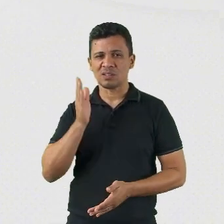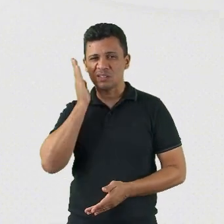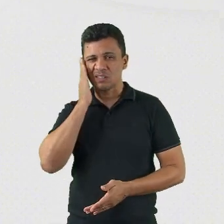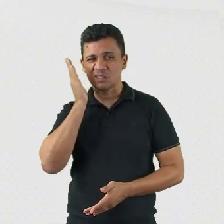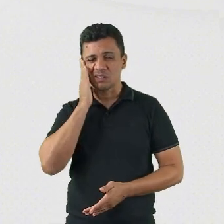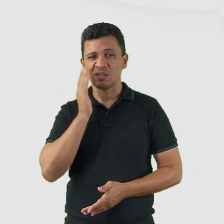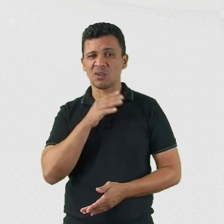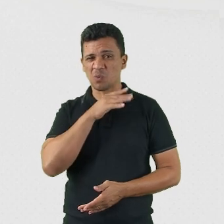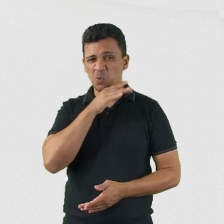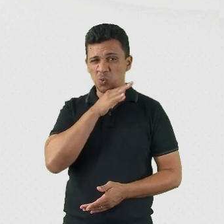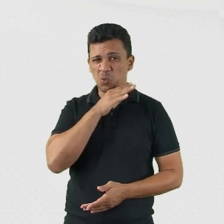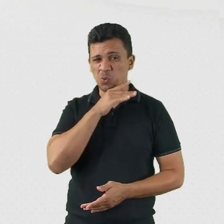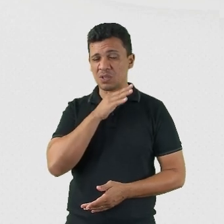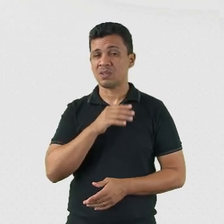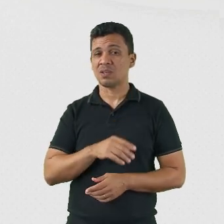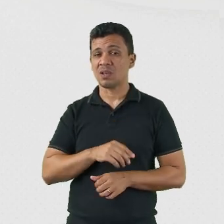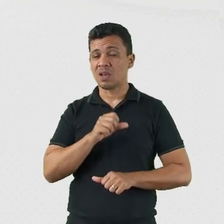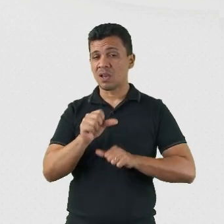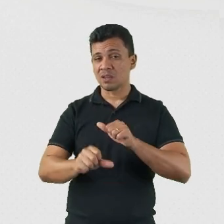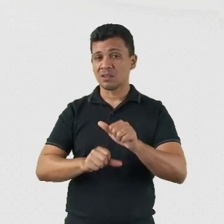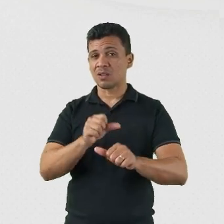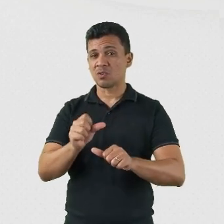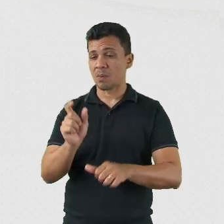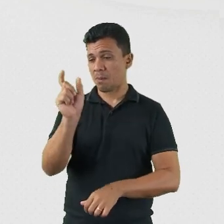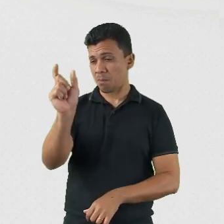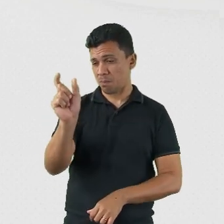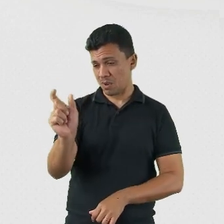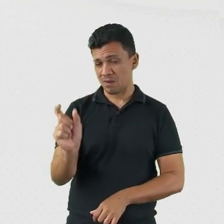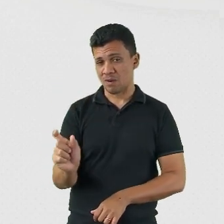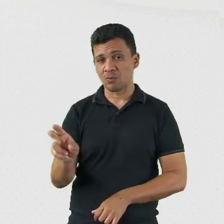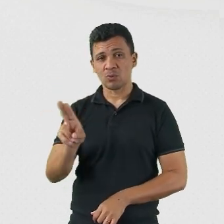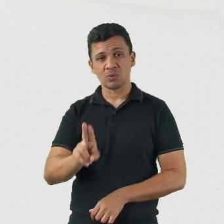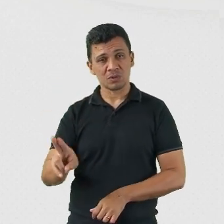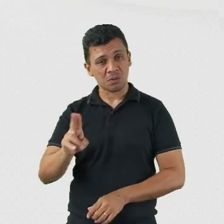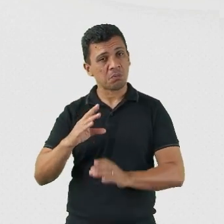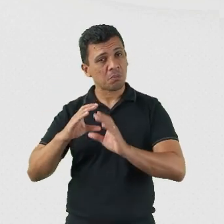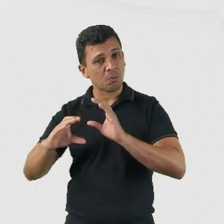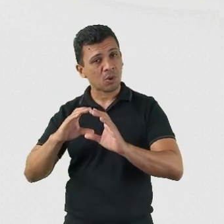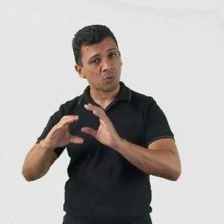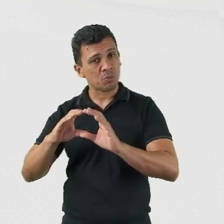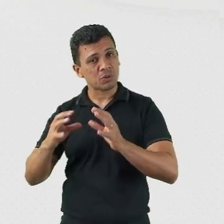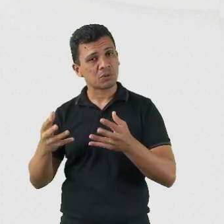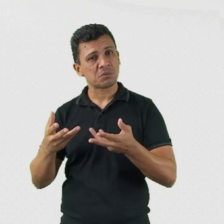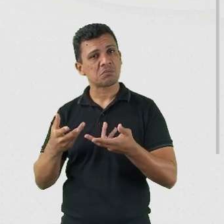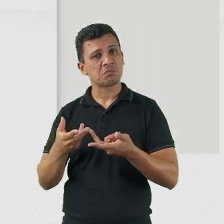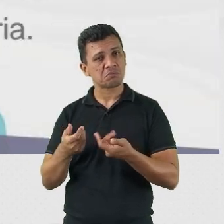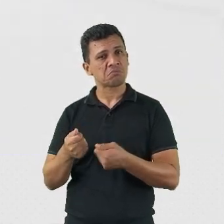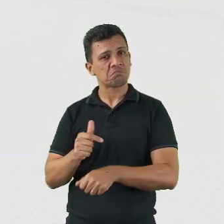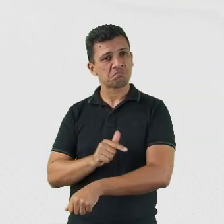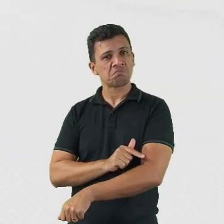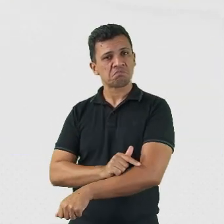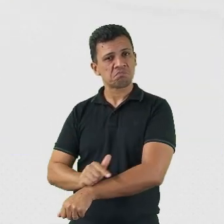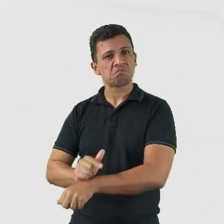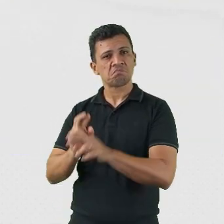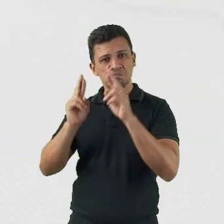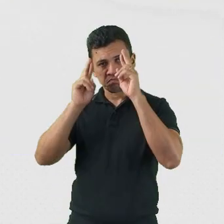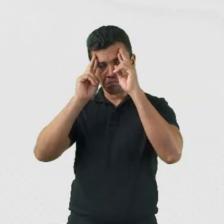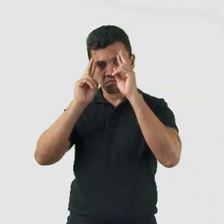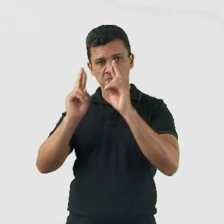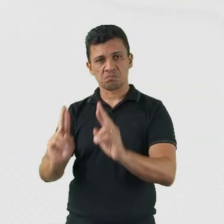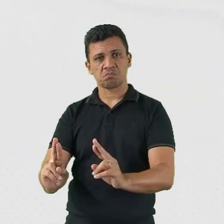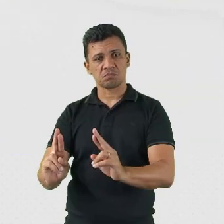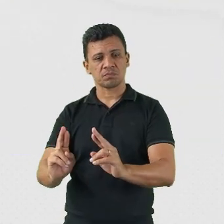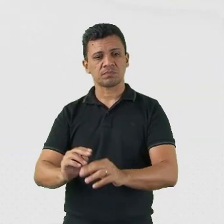transformar isso a partir desses usos, dessas expressões ou dessas palavras em uma comunicação mais cortês ou mais